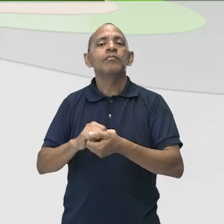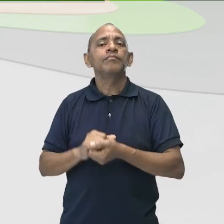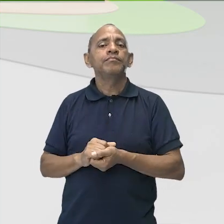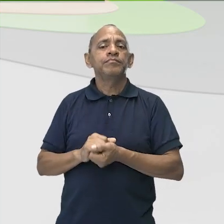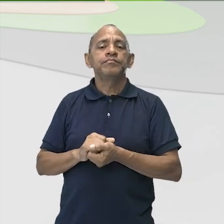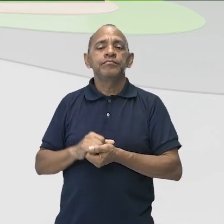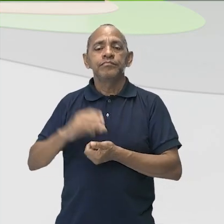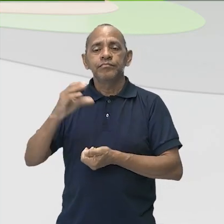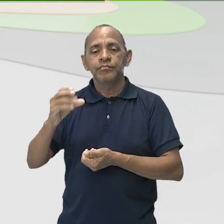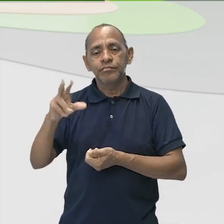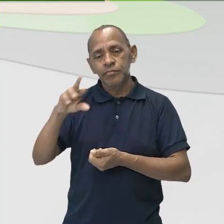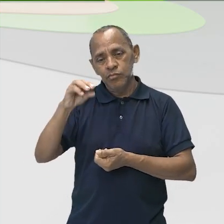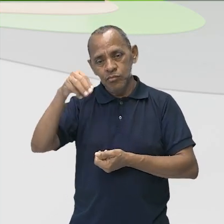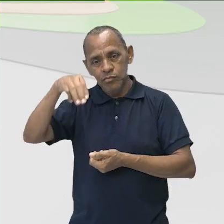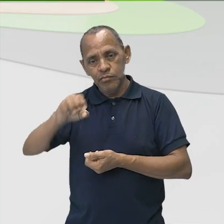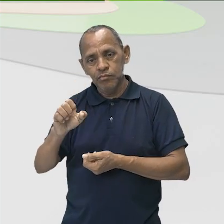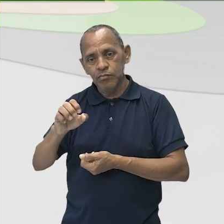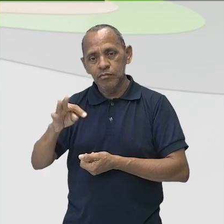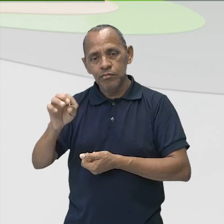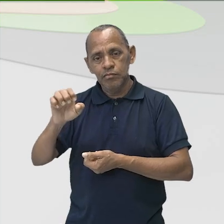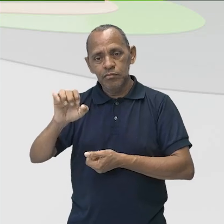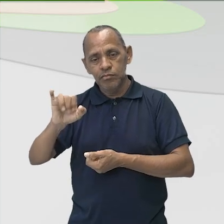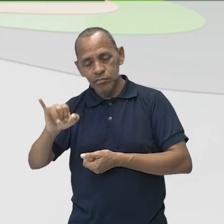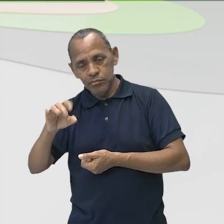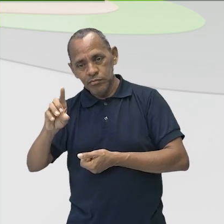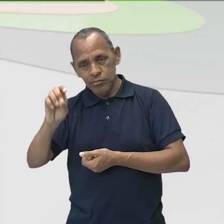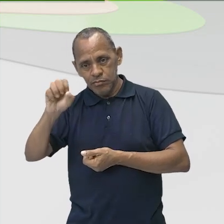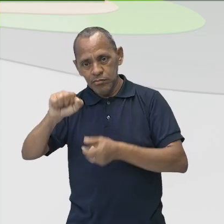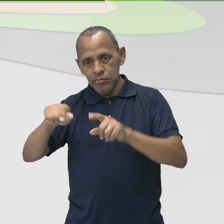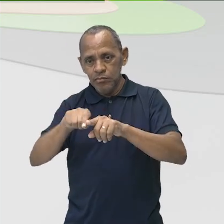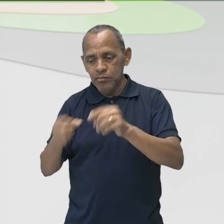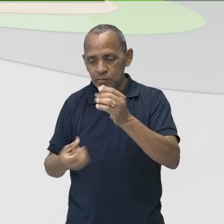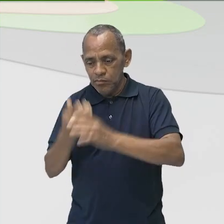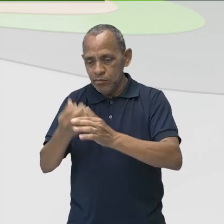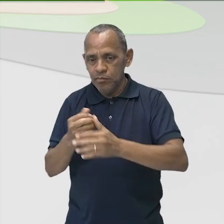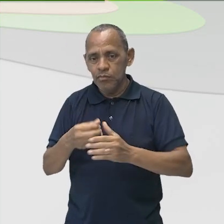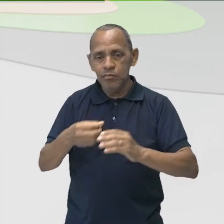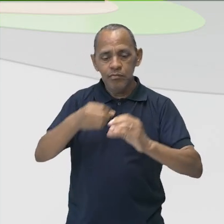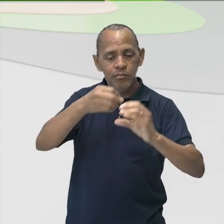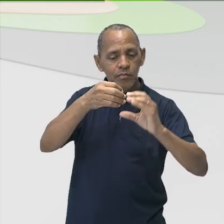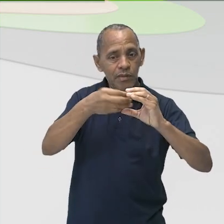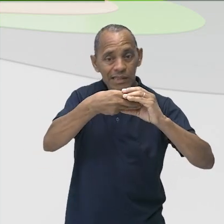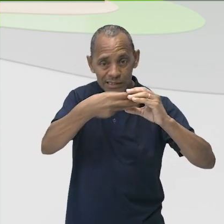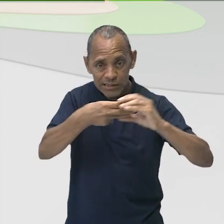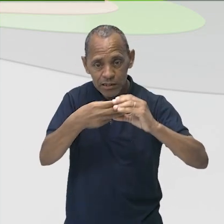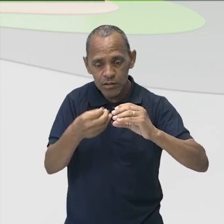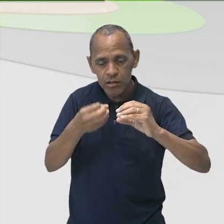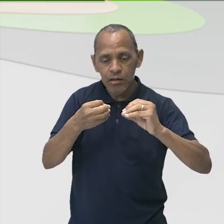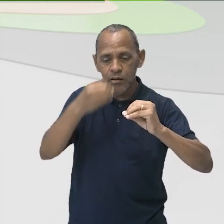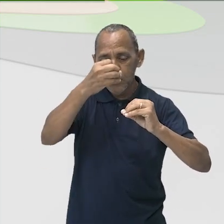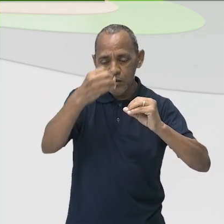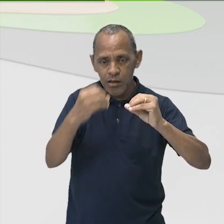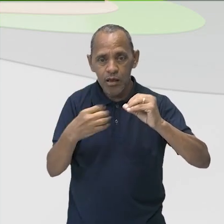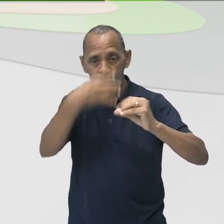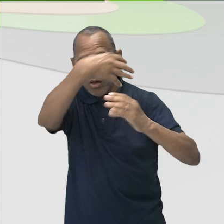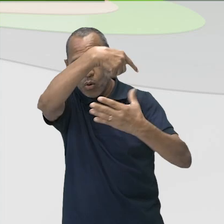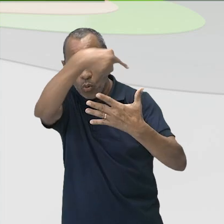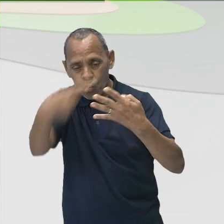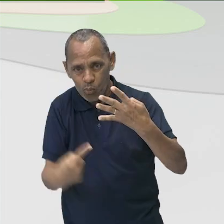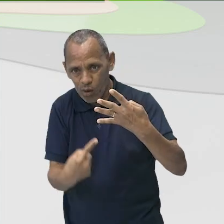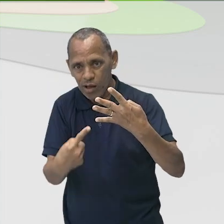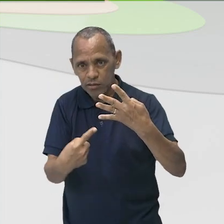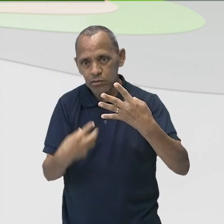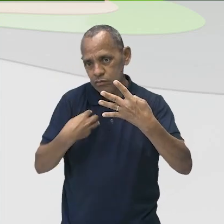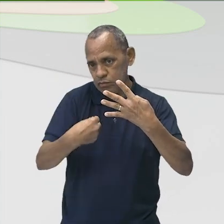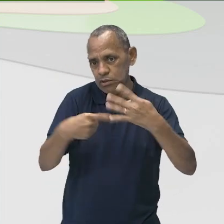irmãs. E, finalmente, na telófase 2, nós teremos a formação das 4 células haploides, as 4 células